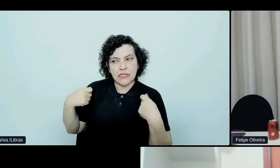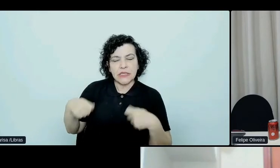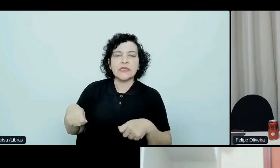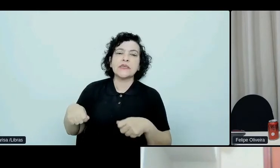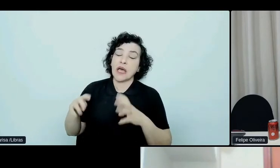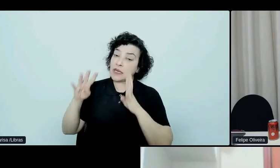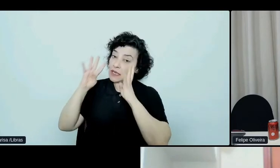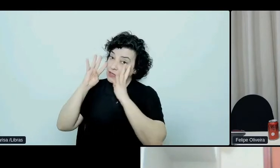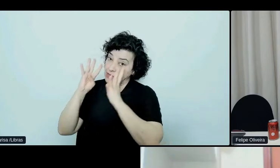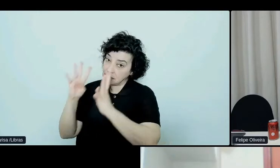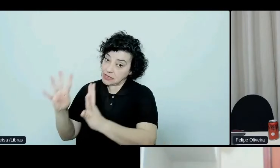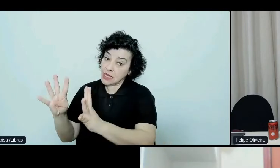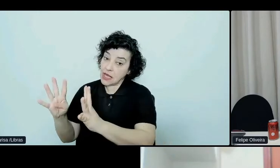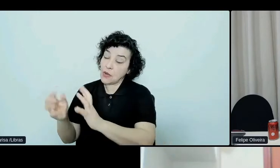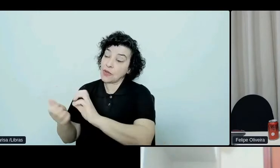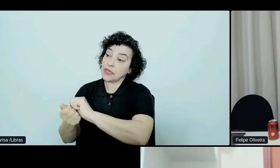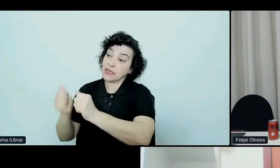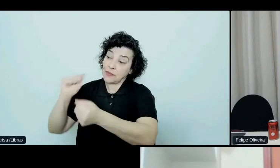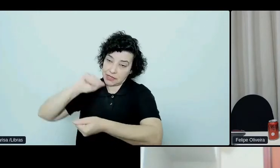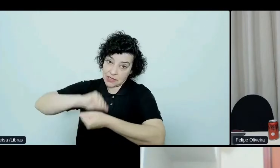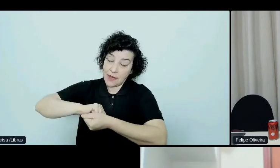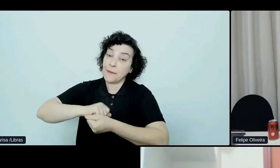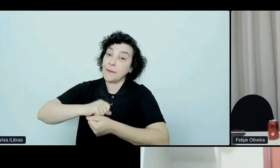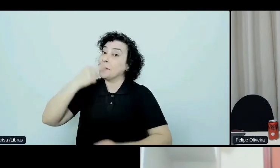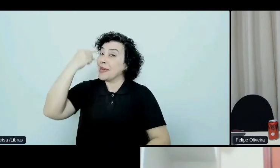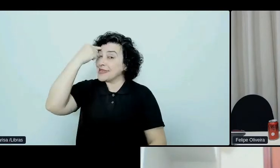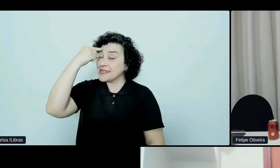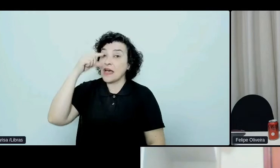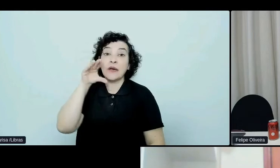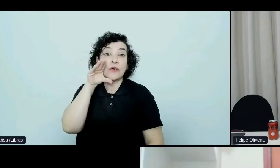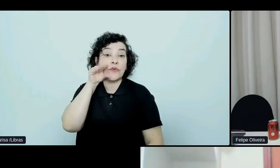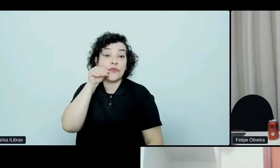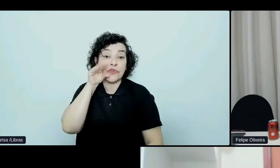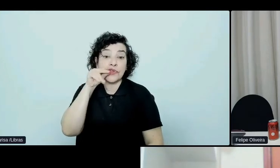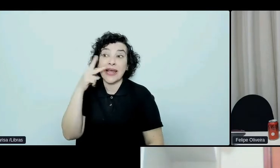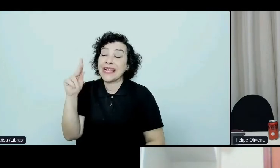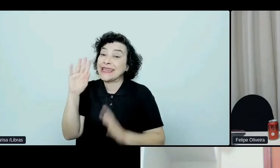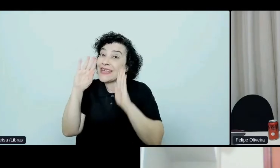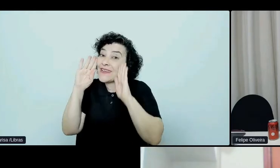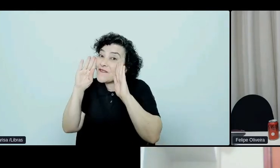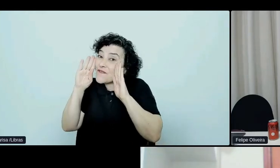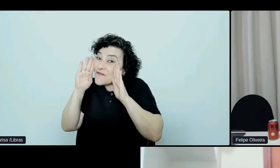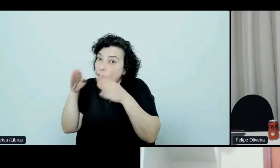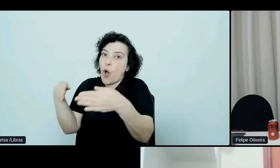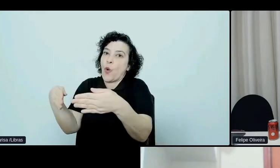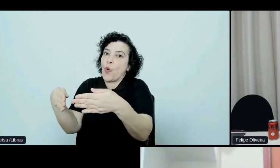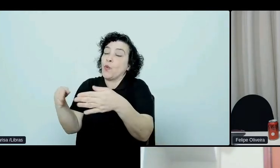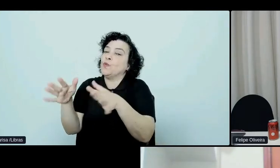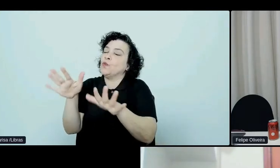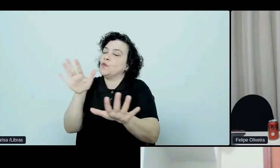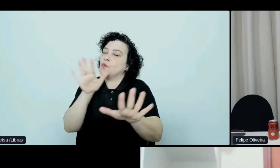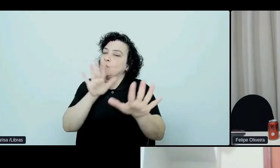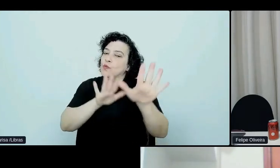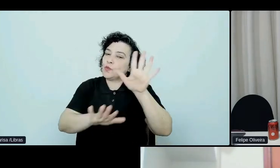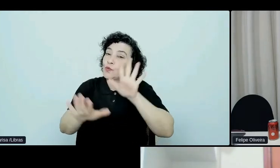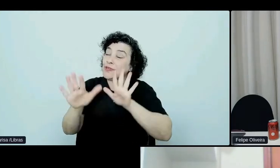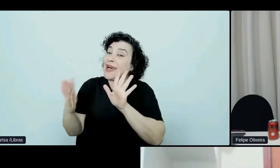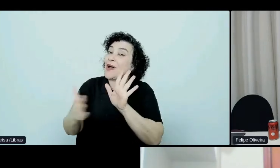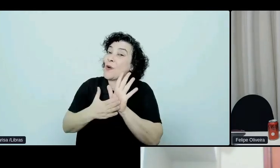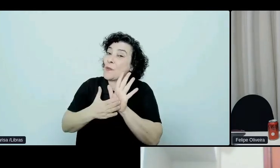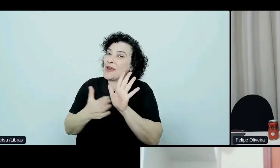boa, e você vai ter que fazer, a partir dessa entrevista, entender o que aquele funcionário